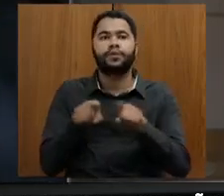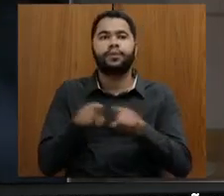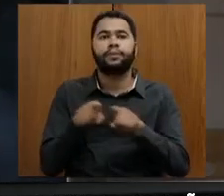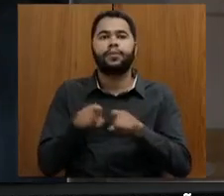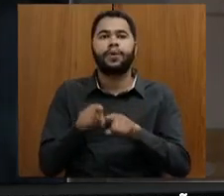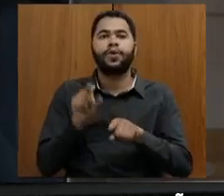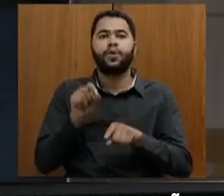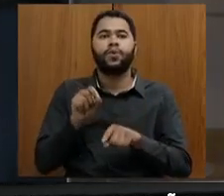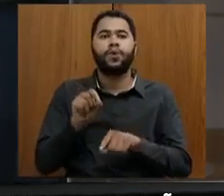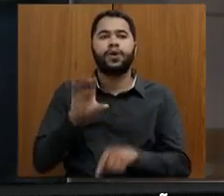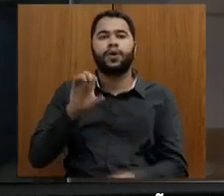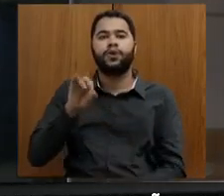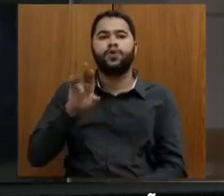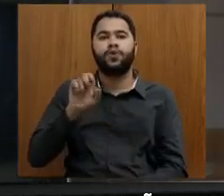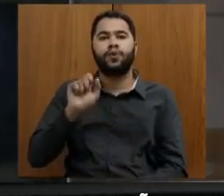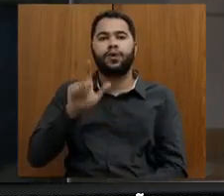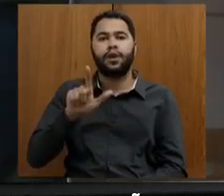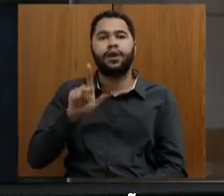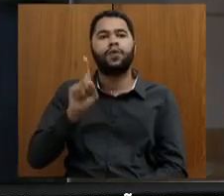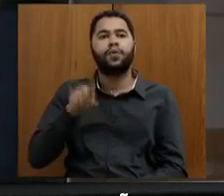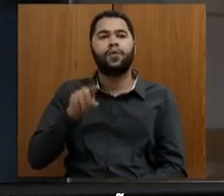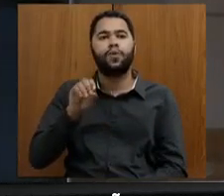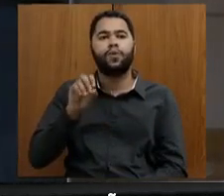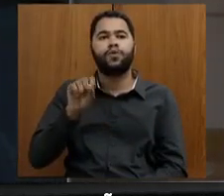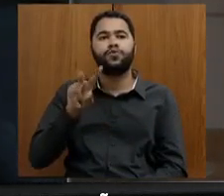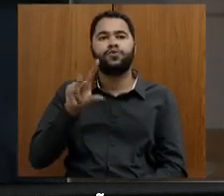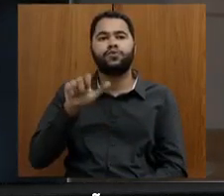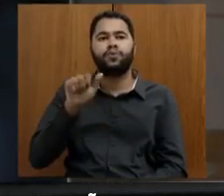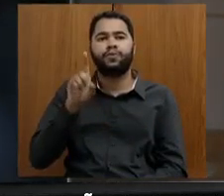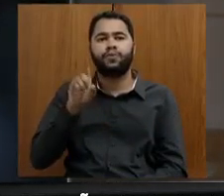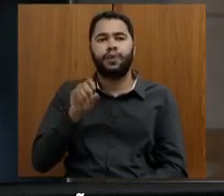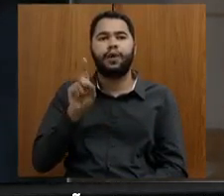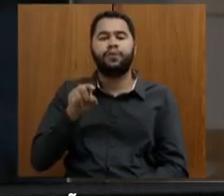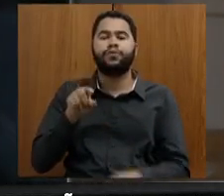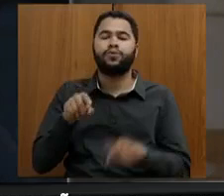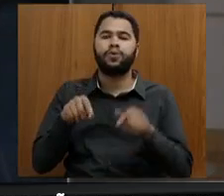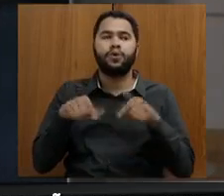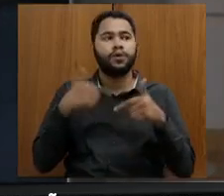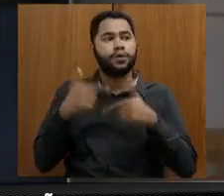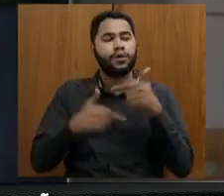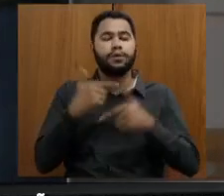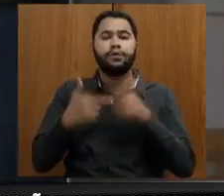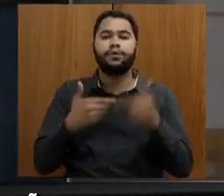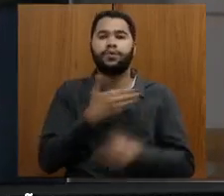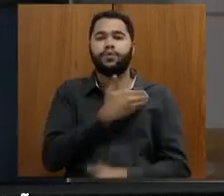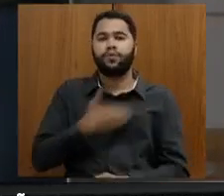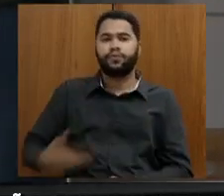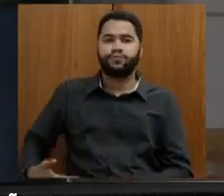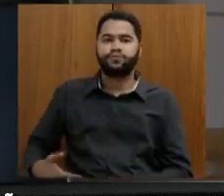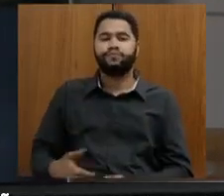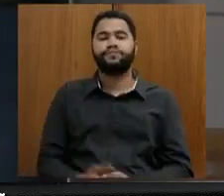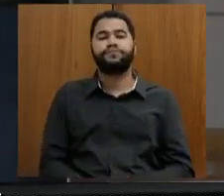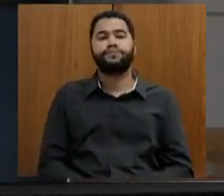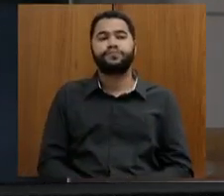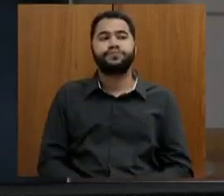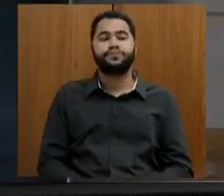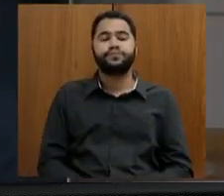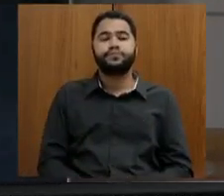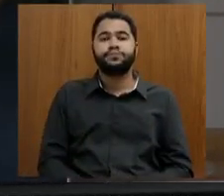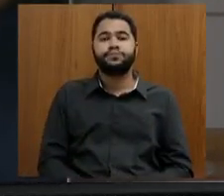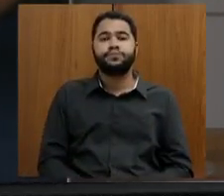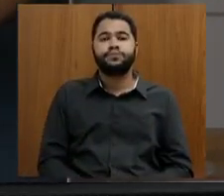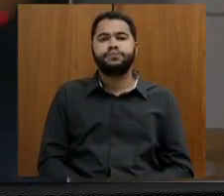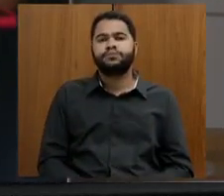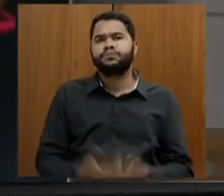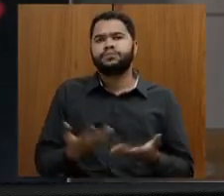Osvaldo né tem sido muito acessível também que faz um belo estava lá no gabinete Militar do governador e não